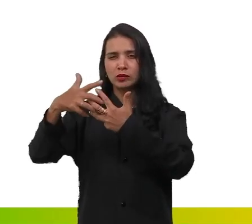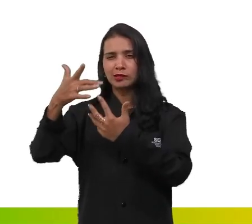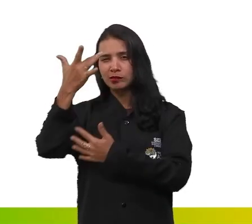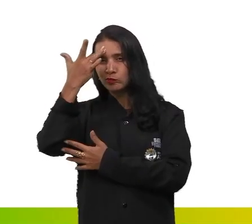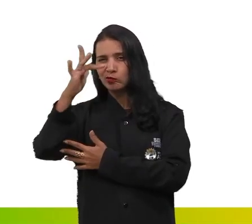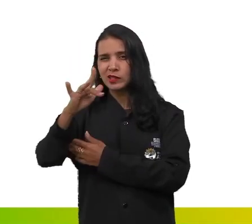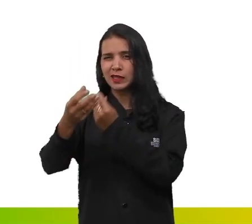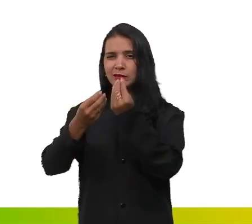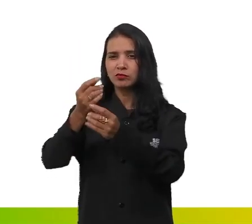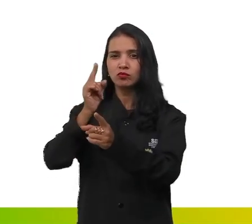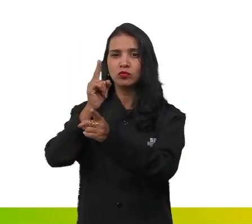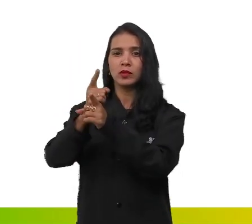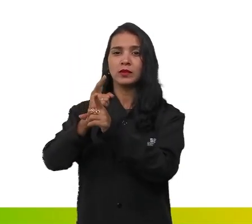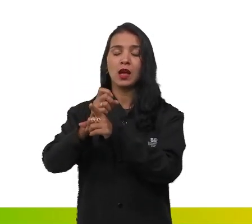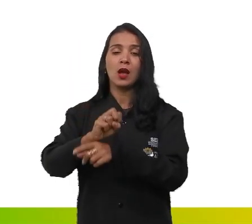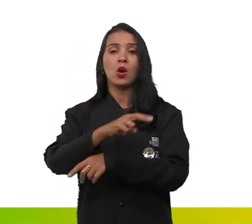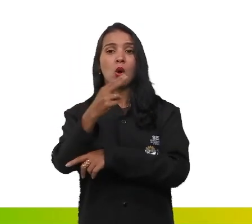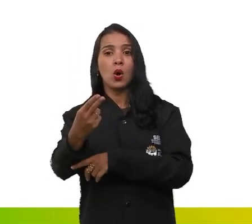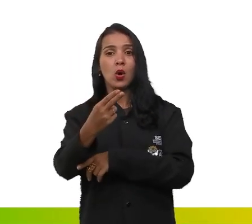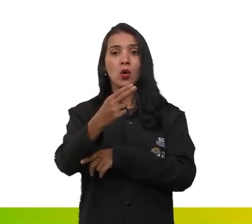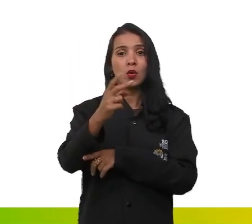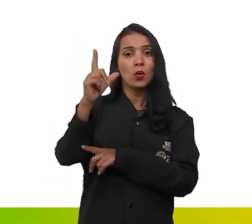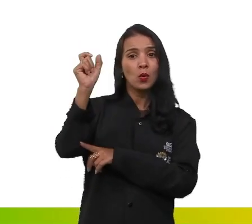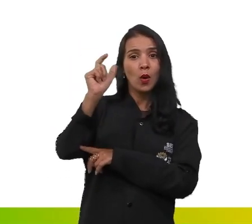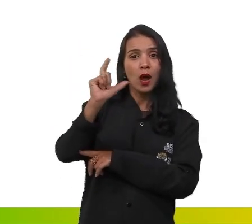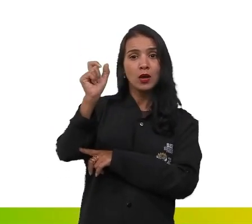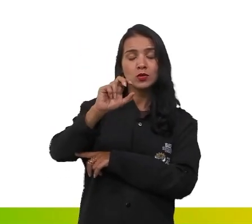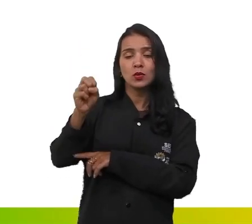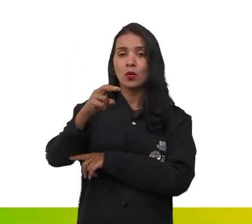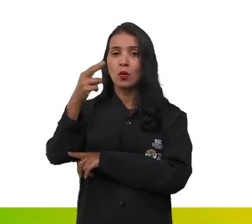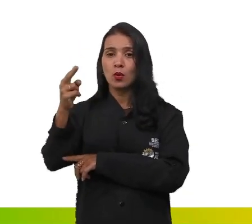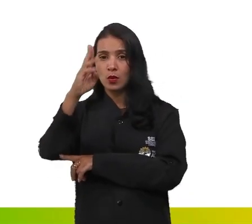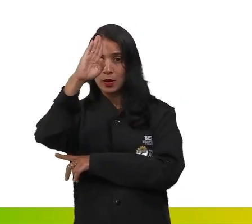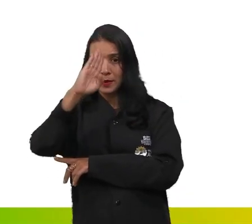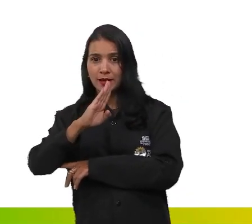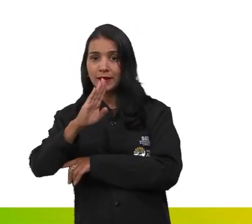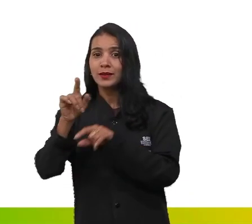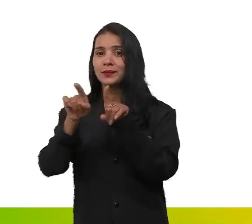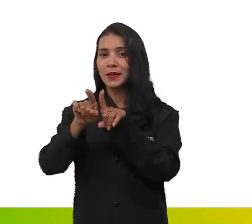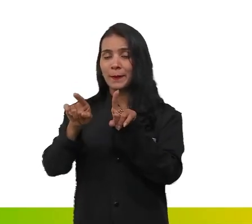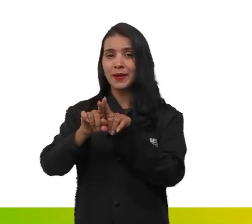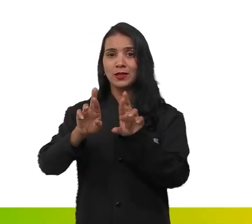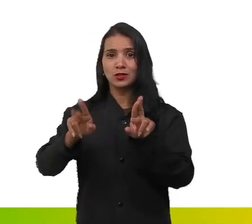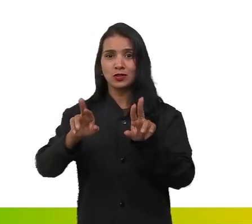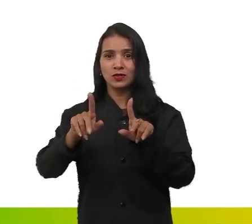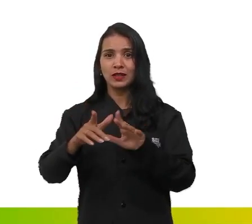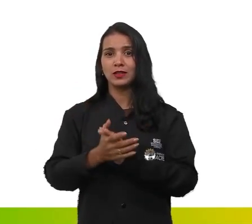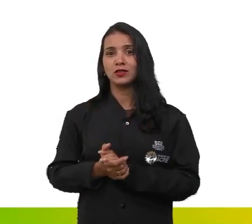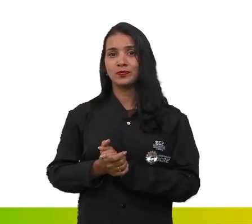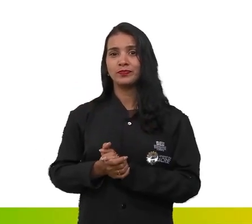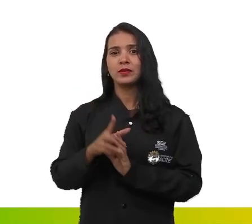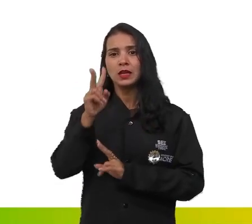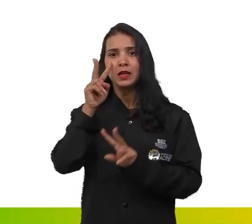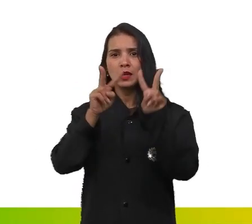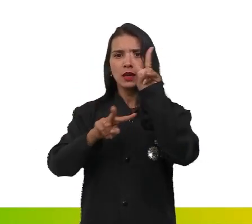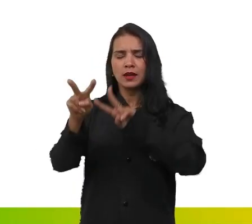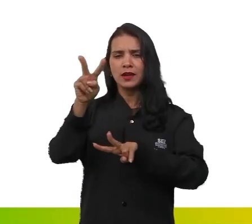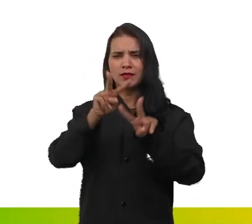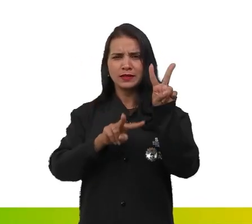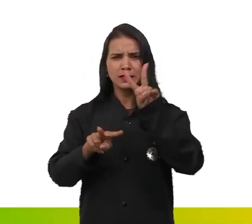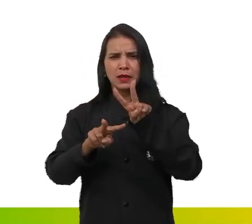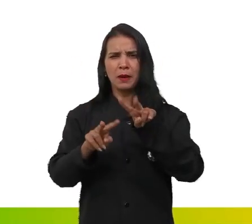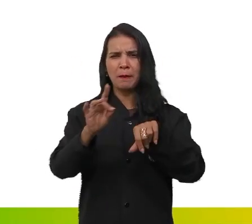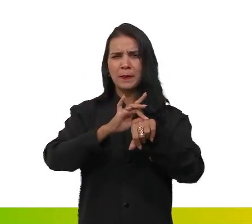de identificar o azul e amarelo, eles são menos frequentes, tá? E a visão monocromática, ele é mais raro. Tá ok? Então, só